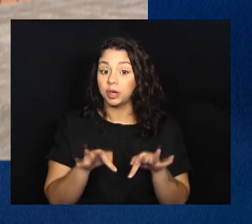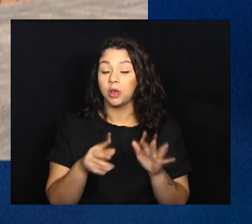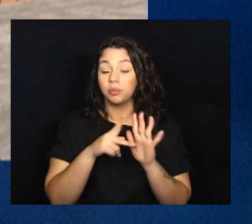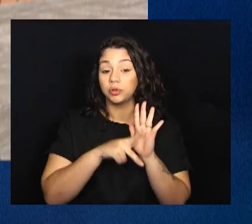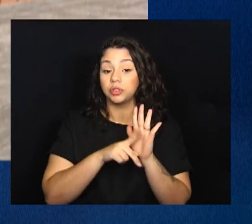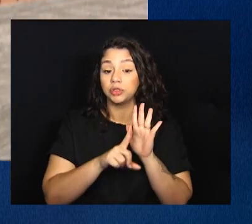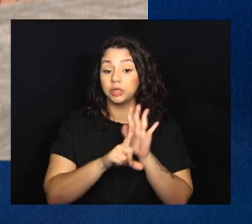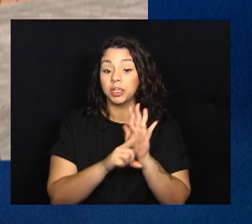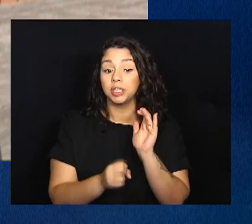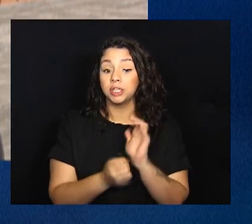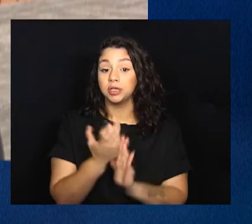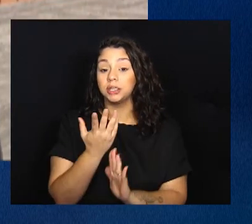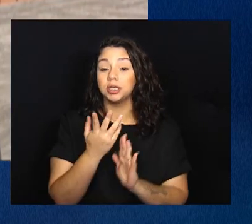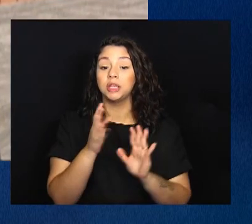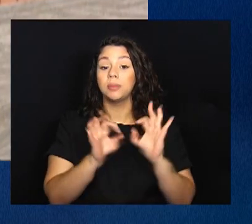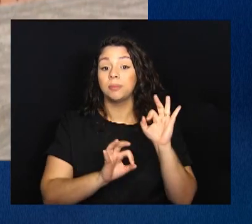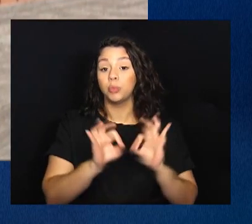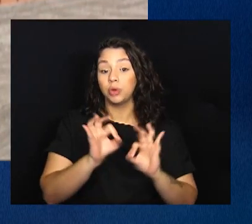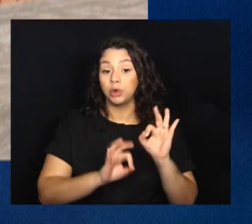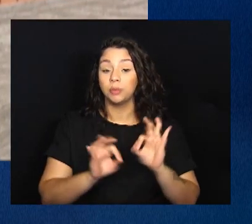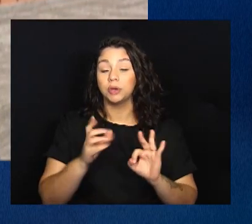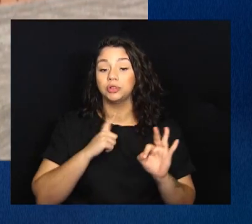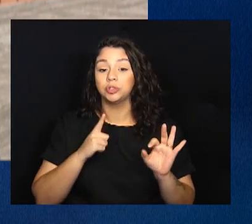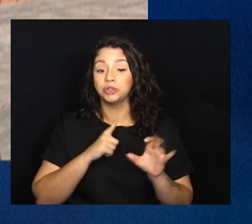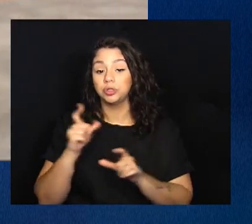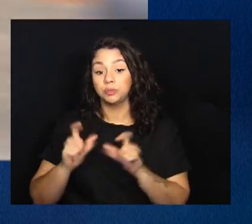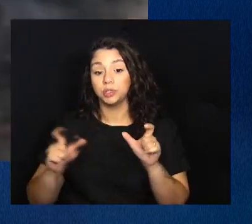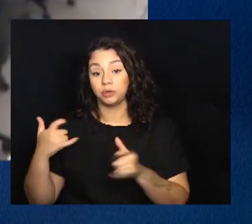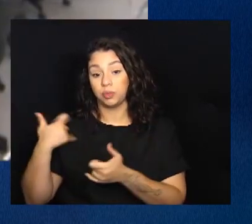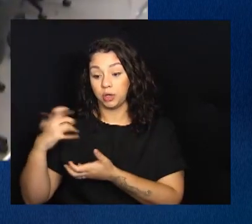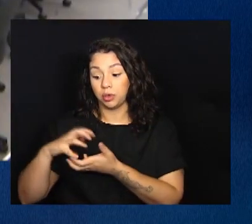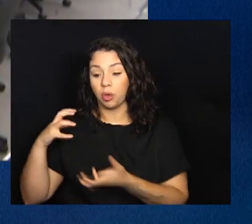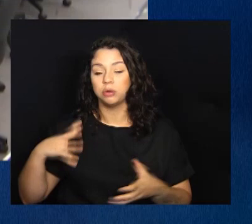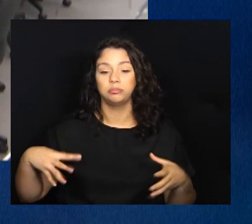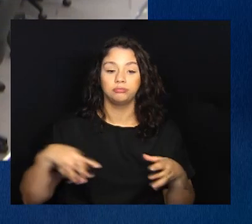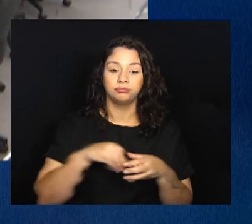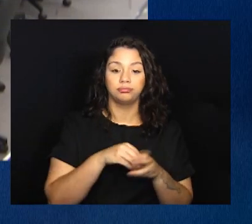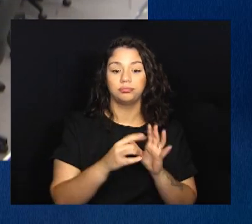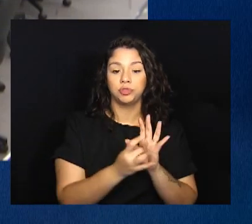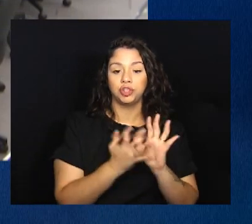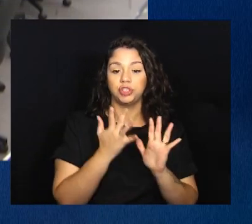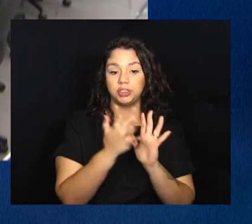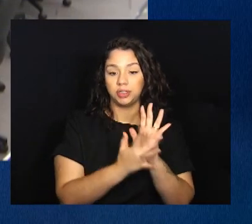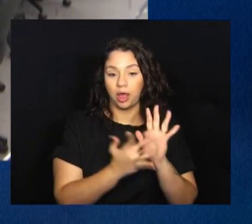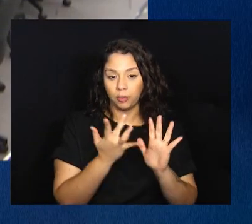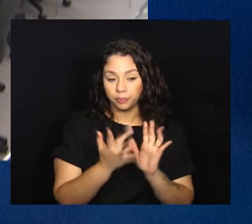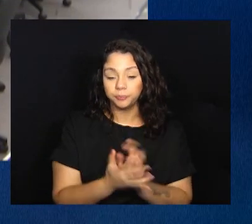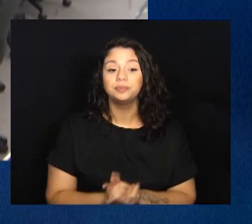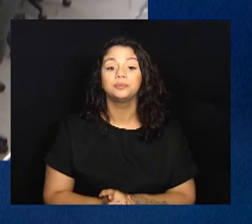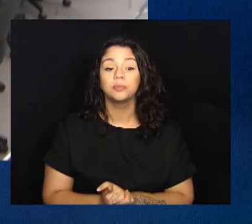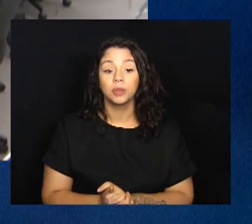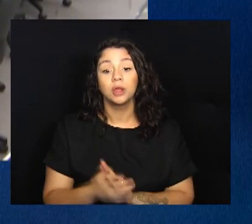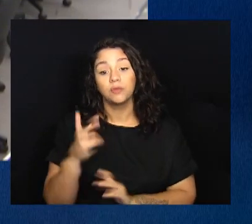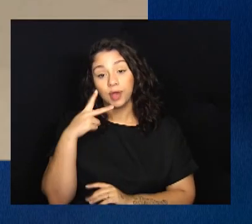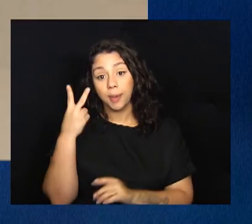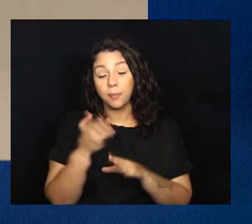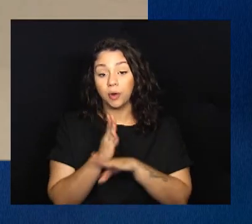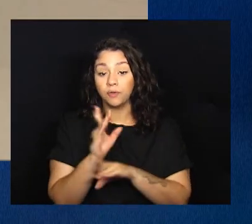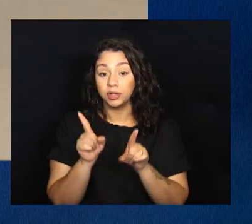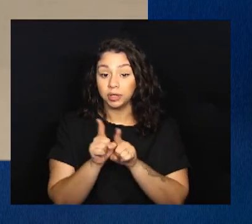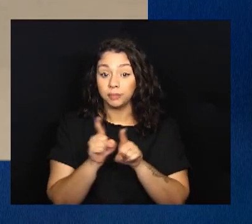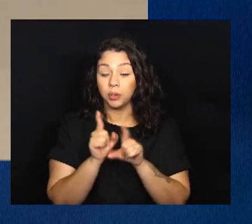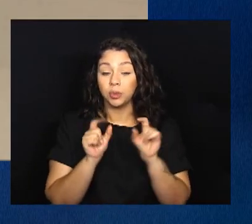que cria o Programa de Inclusão Digital da Pessoa Idosa. Parlamentares aprovam em votação final